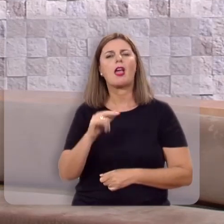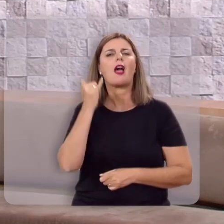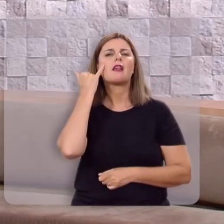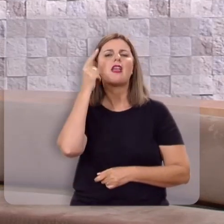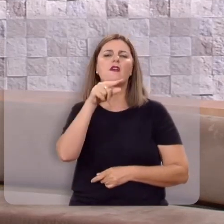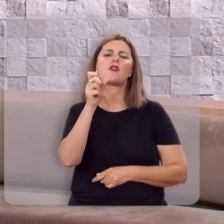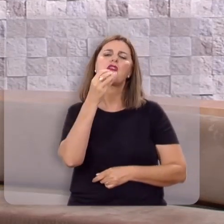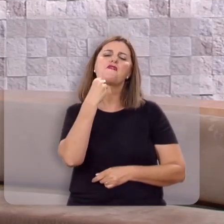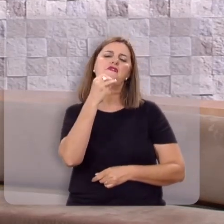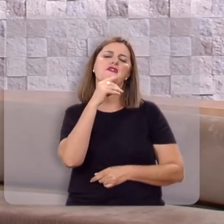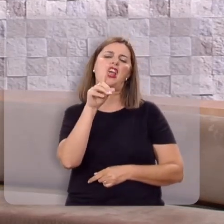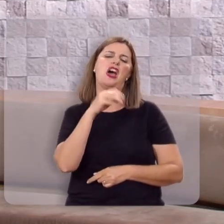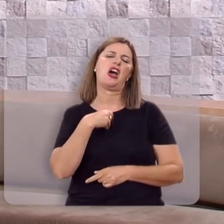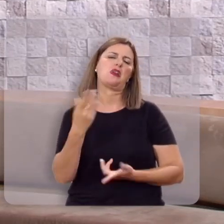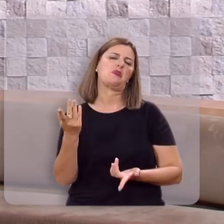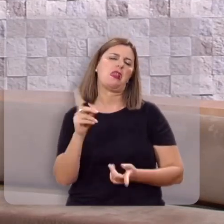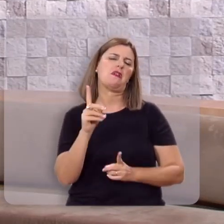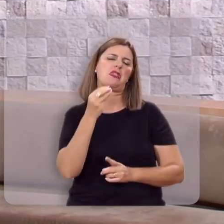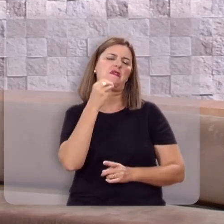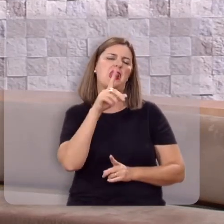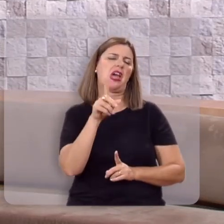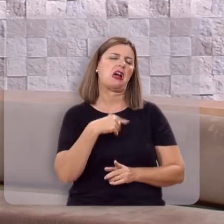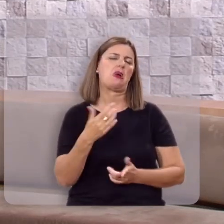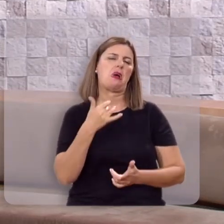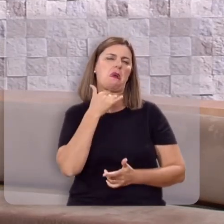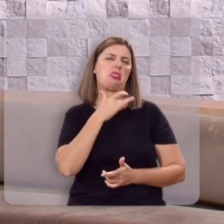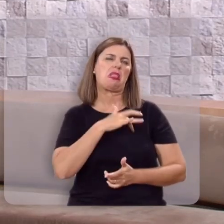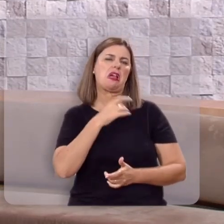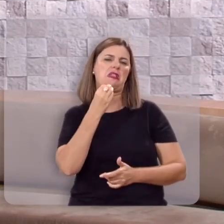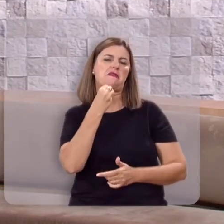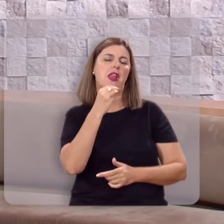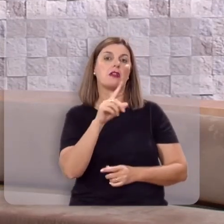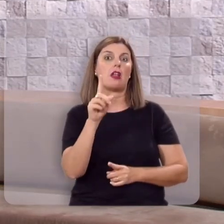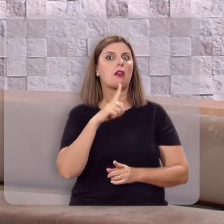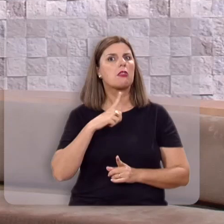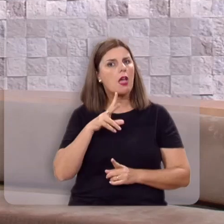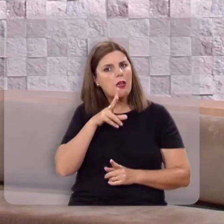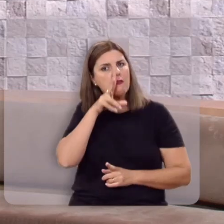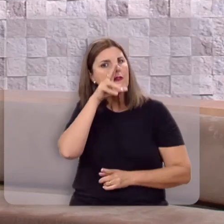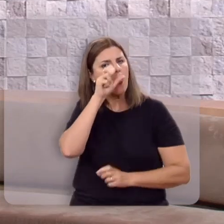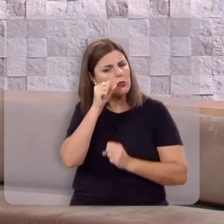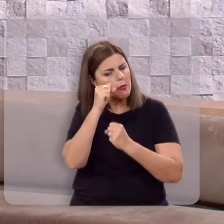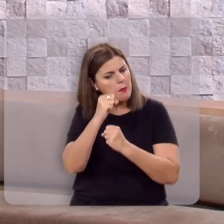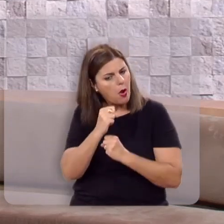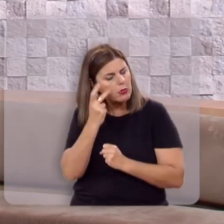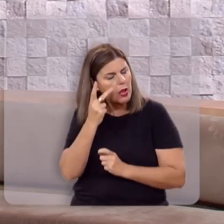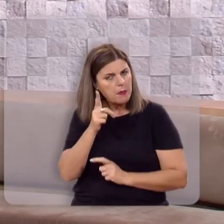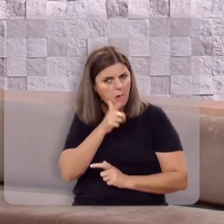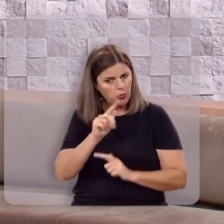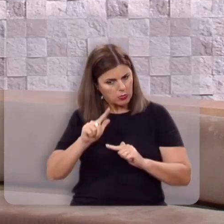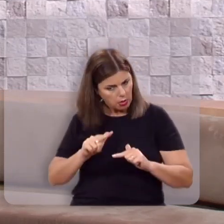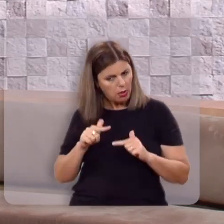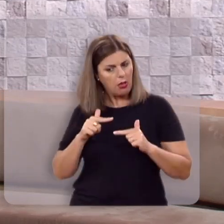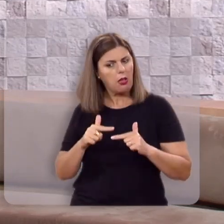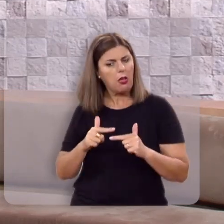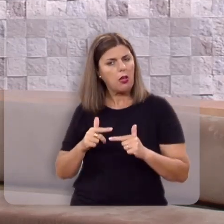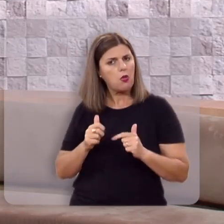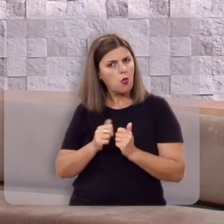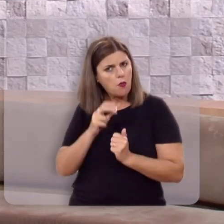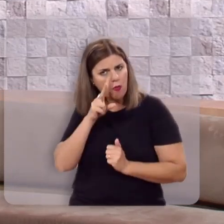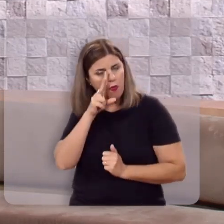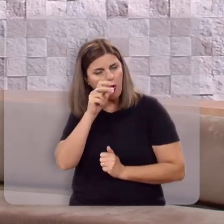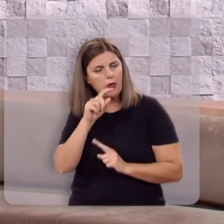Essa é a ideia, não é que você é fraco, fracote, frouxo. Não, você tem poder e força para reagir